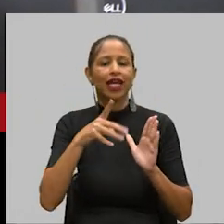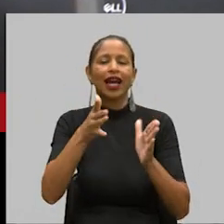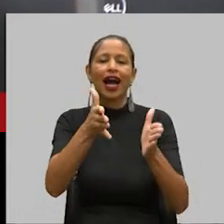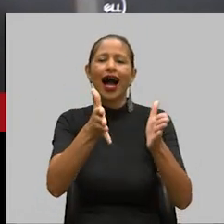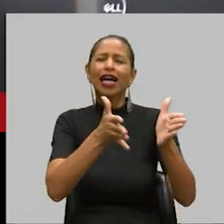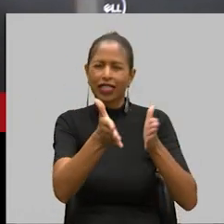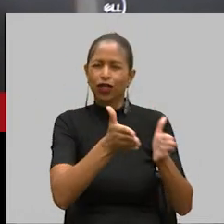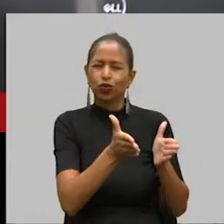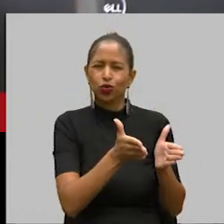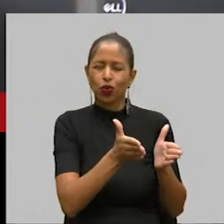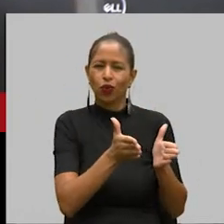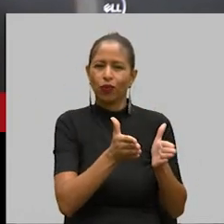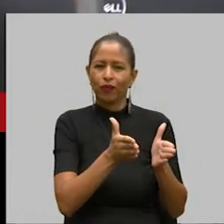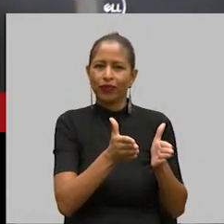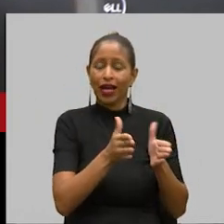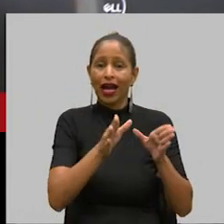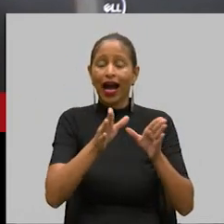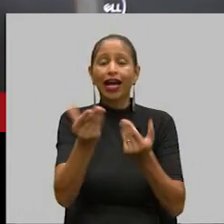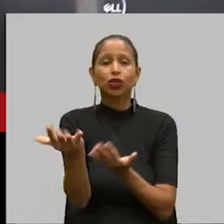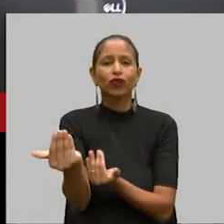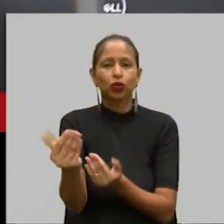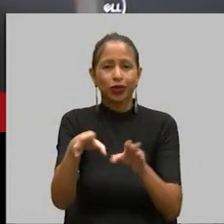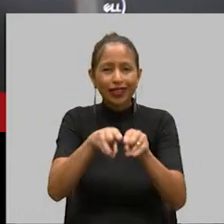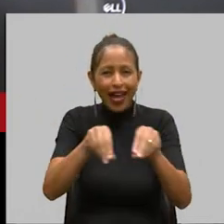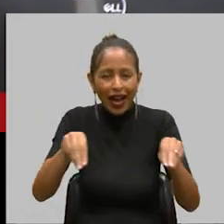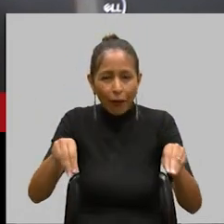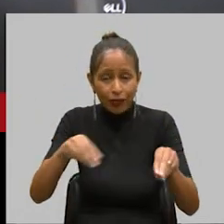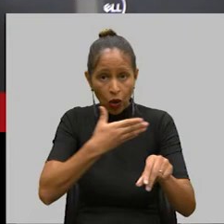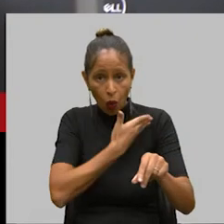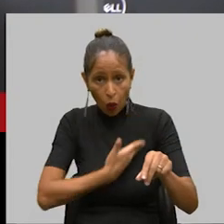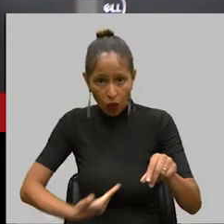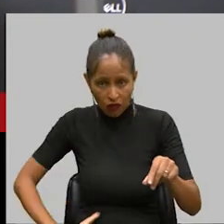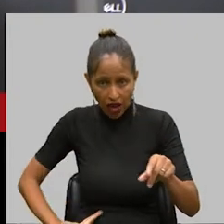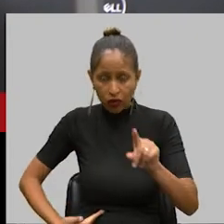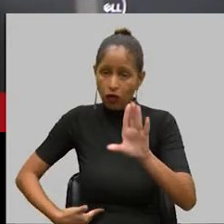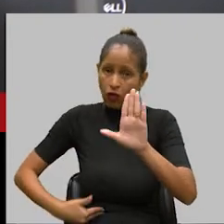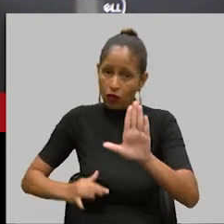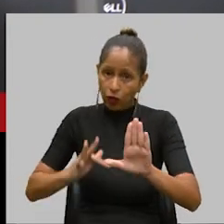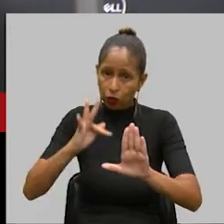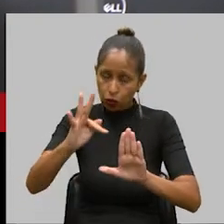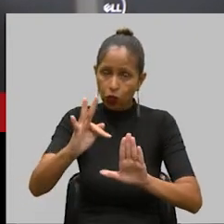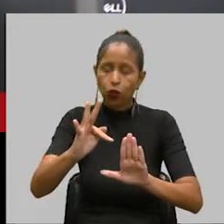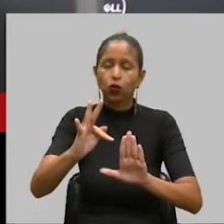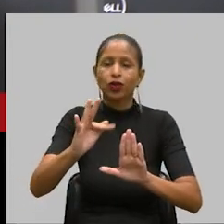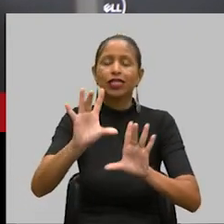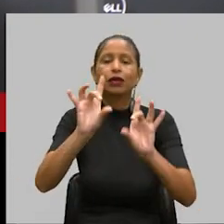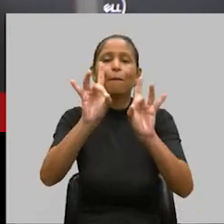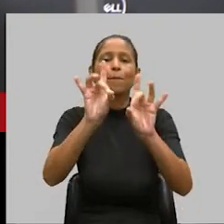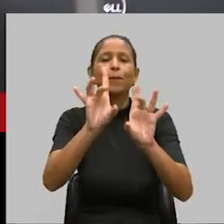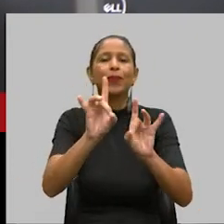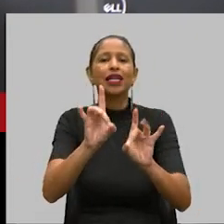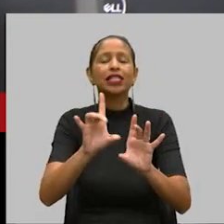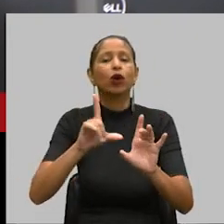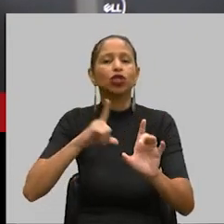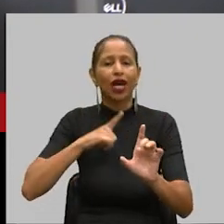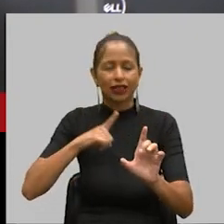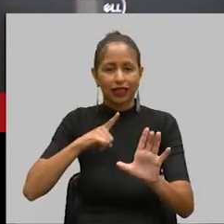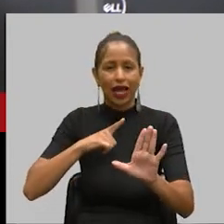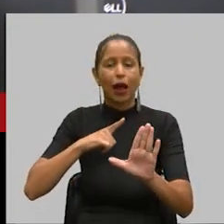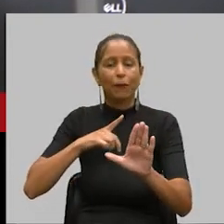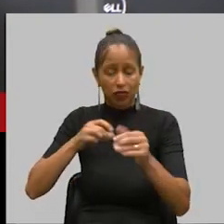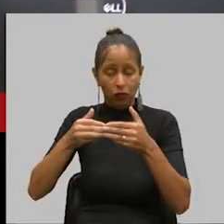Terra especialmente da Juventude o governo deve lançar uma linha especial já existe mas nós vamos